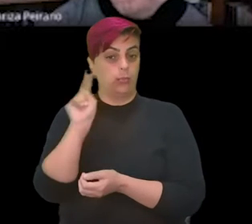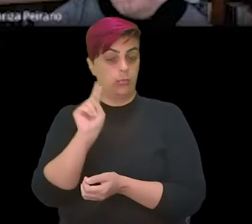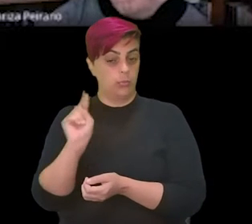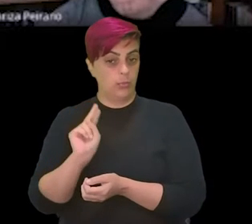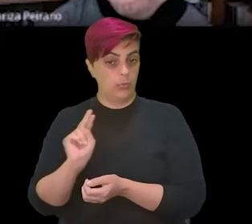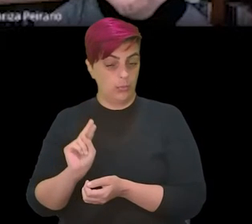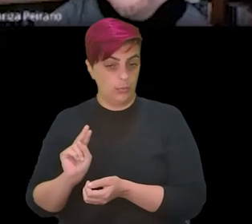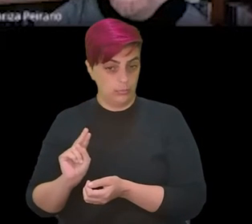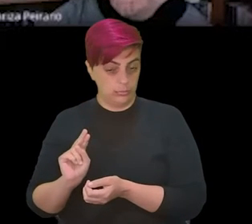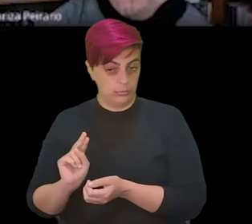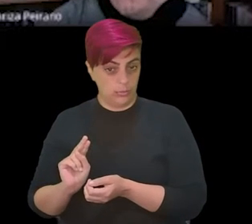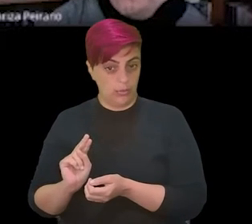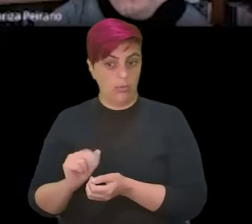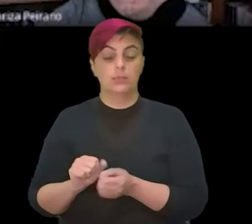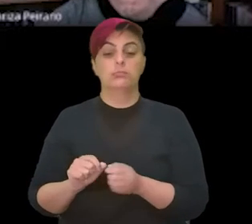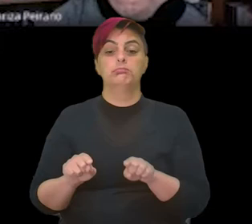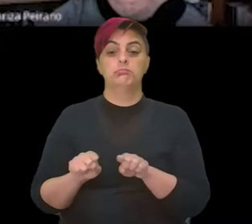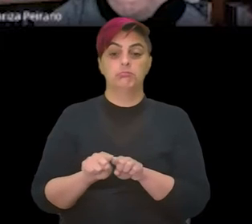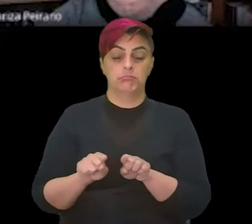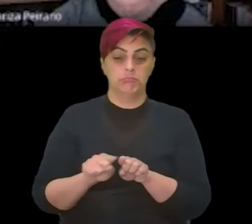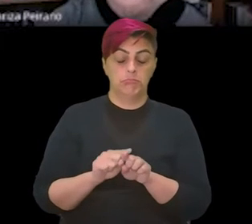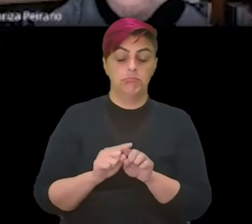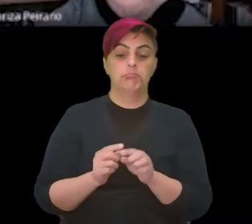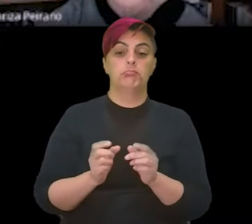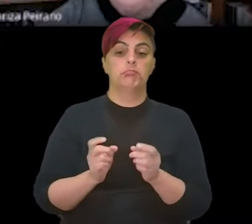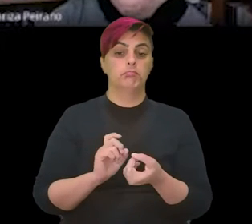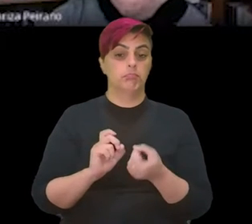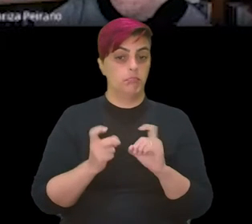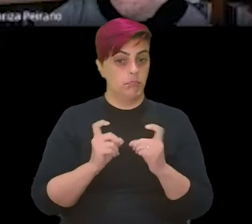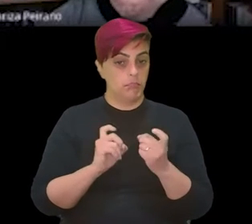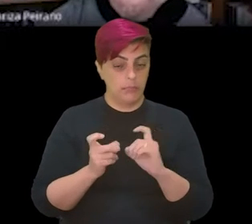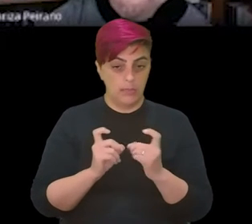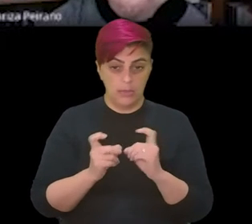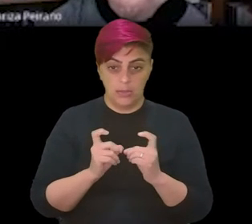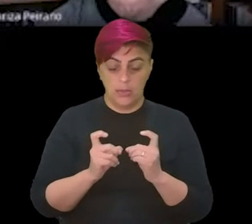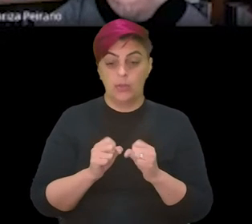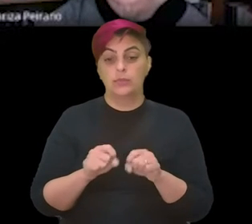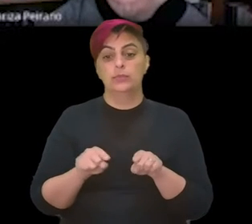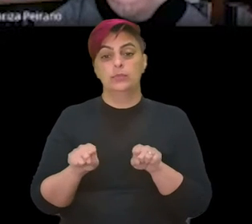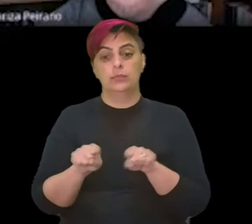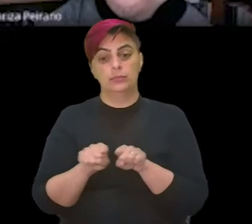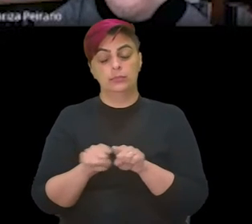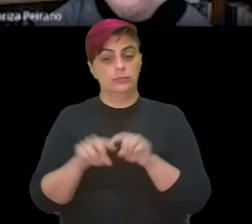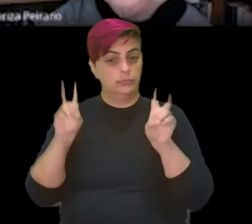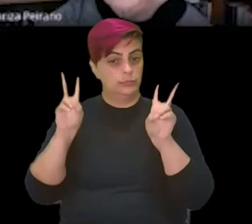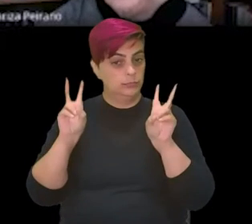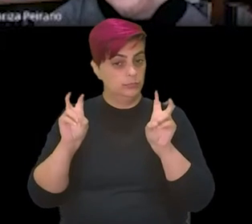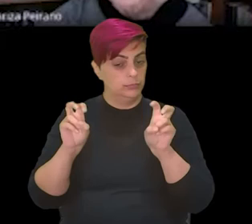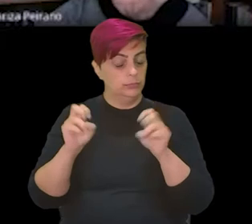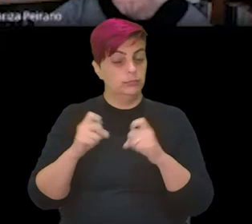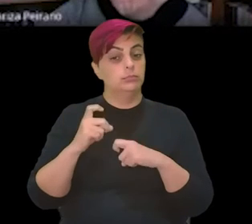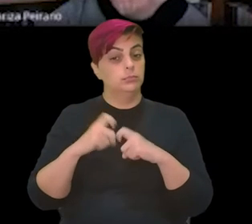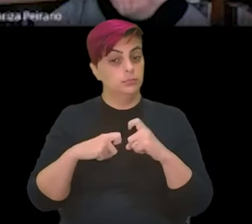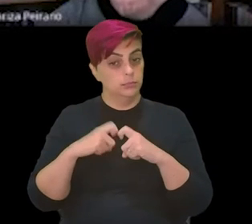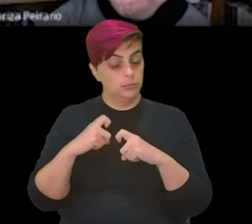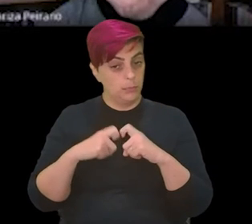as constantes reuniões com nativos na sua tenda, as confidências sexuais dos nativos,